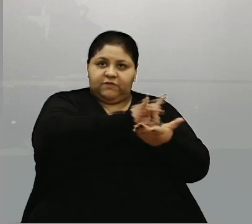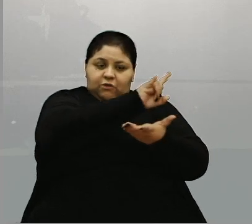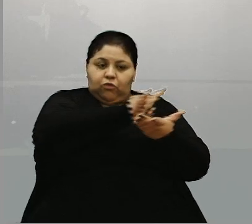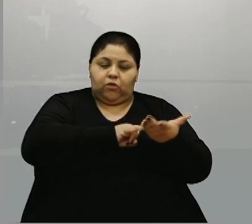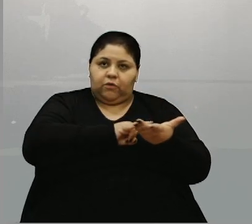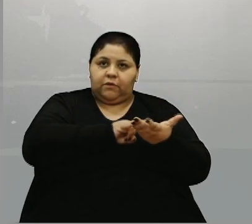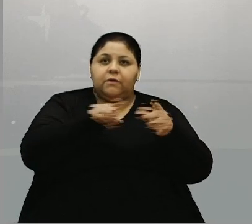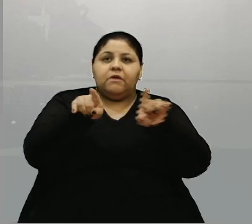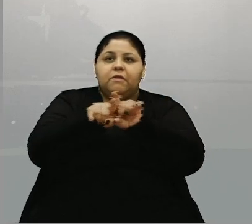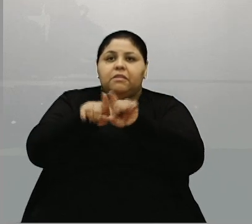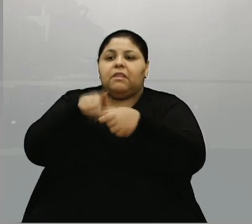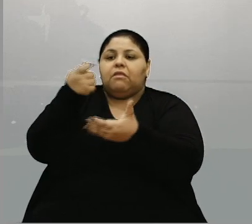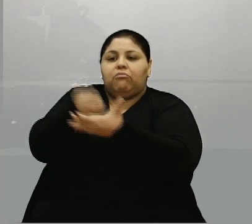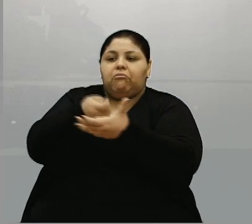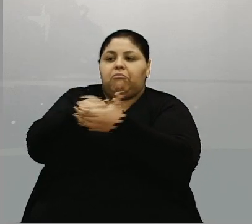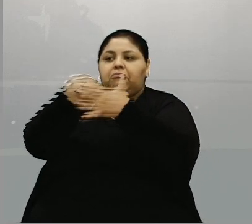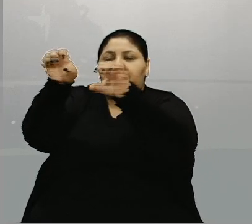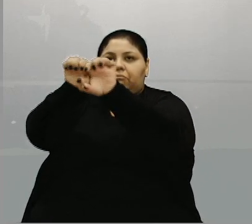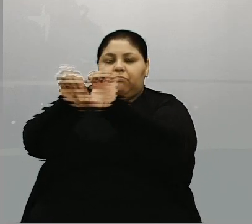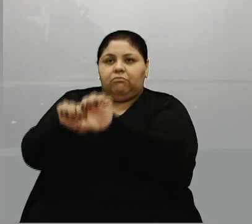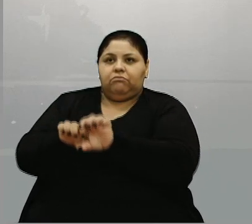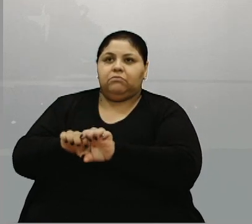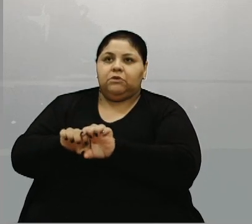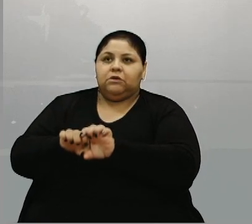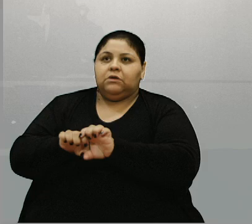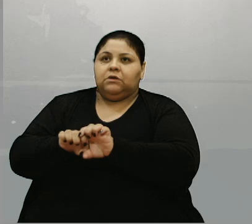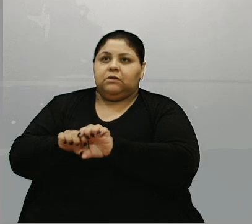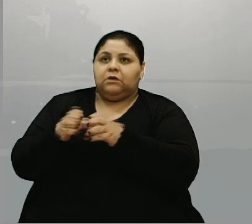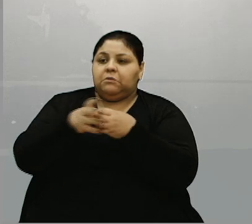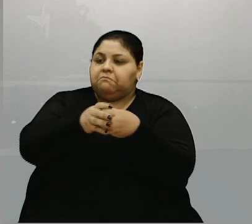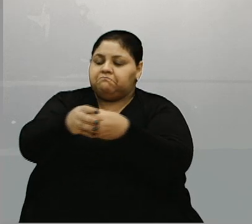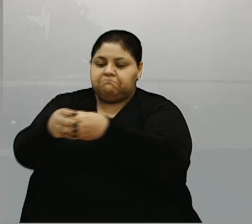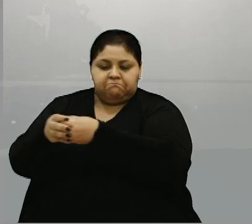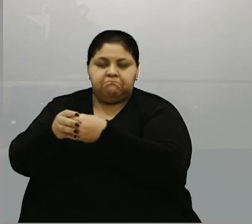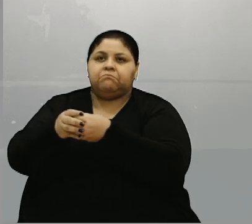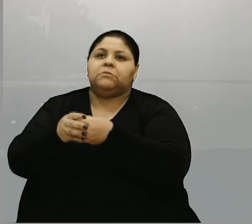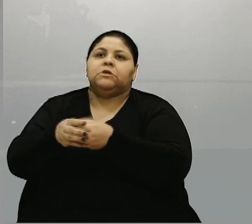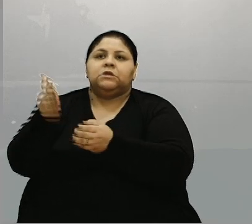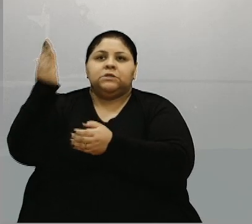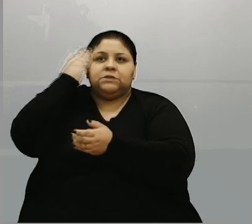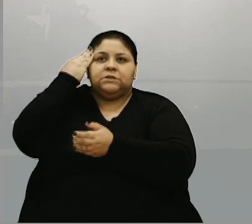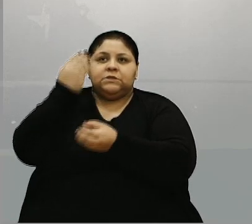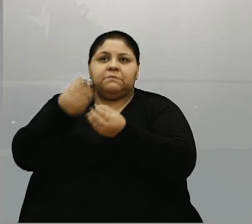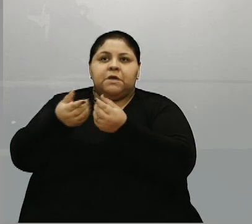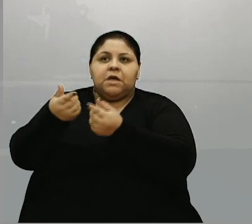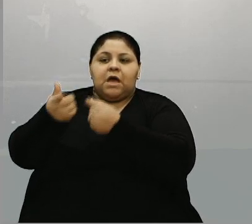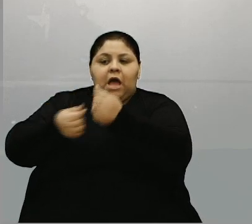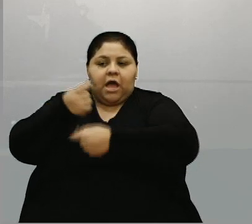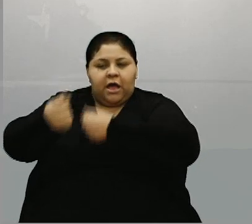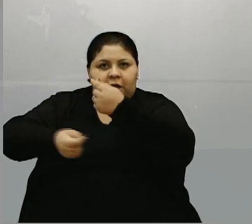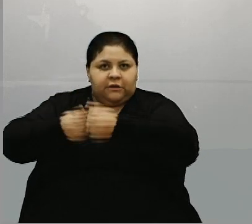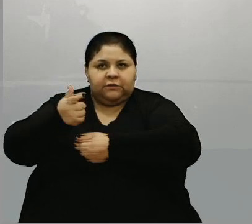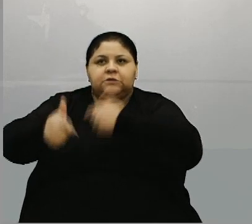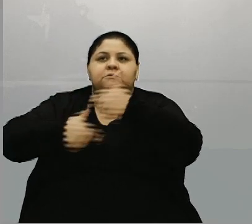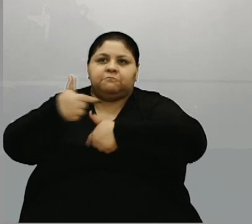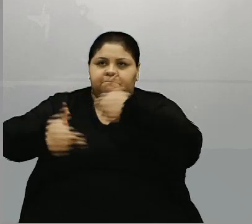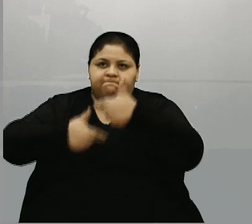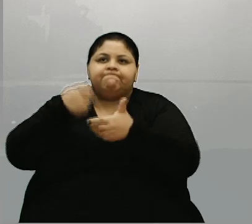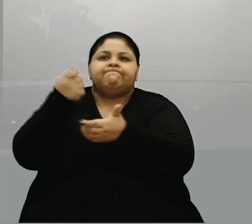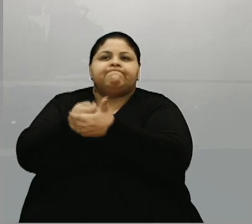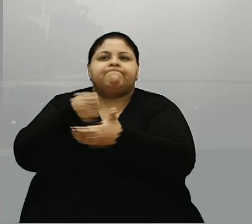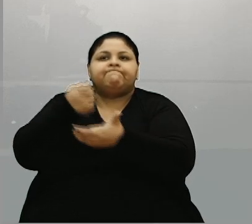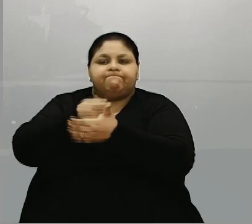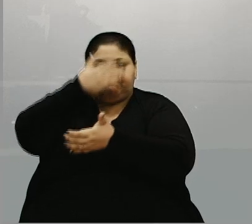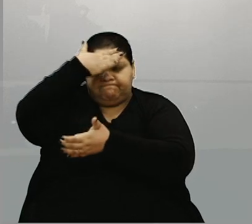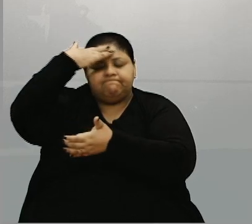aí terão as lutas de infraestrutura, e essa equipe aí com certeza vai saber administrar muito bem esse trabalho, essa luta árdua